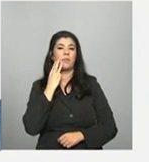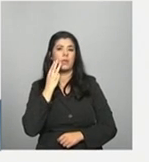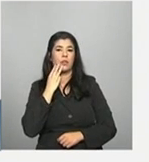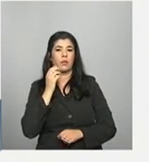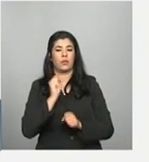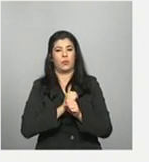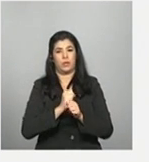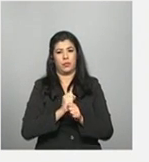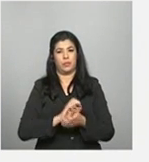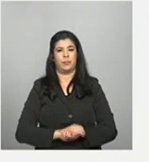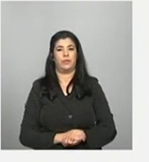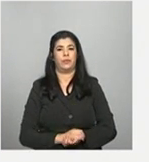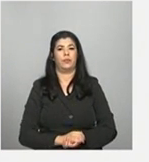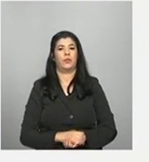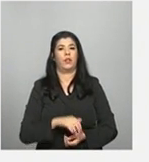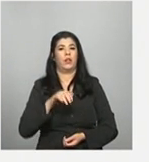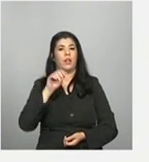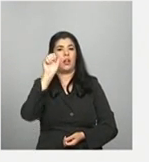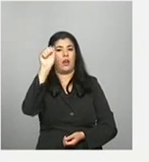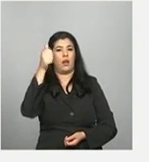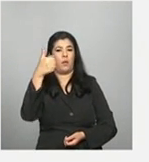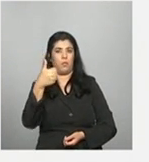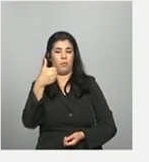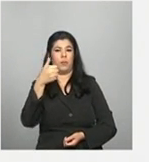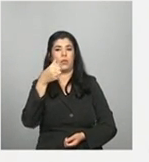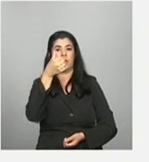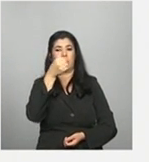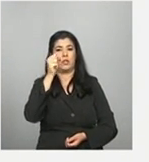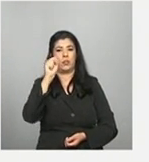R$ 336 milhões ano; sublote A1,